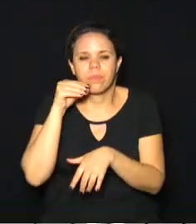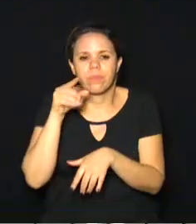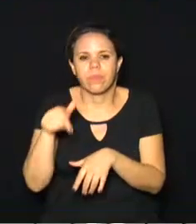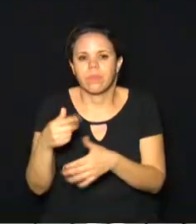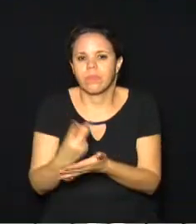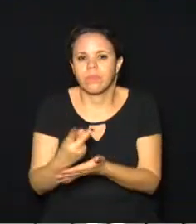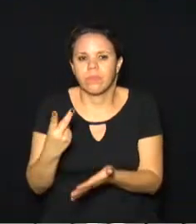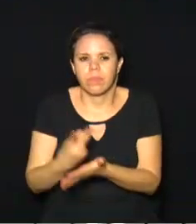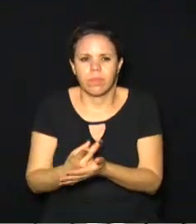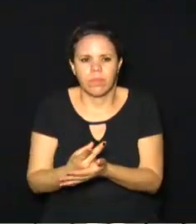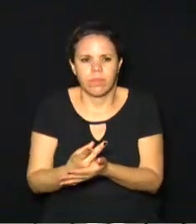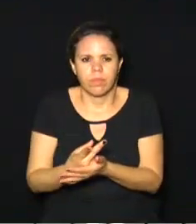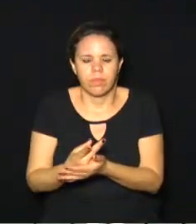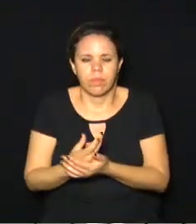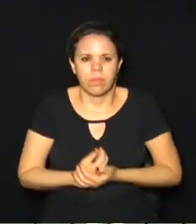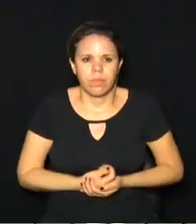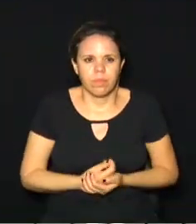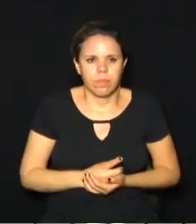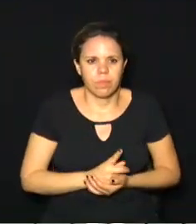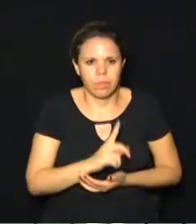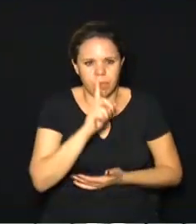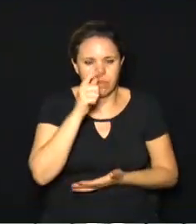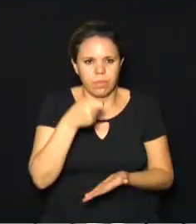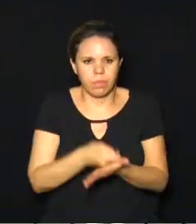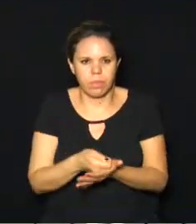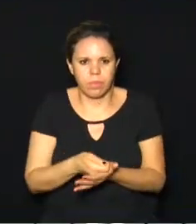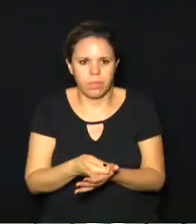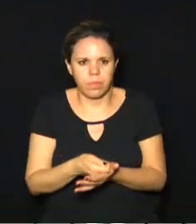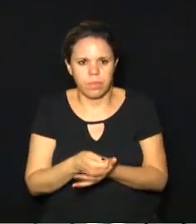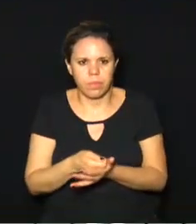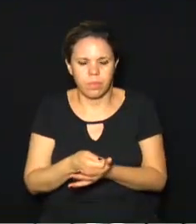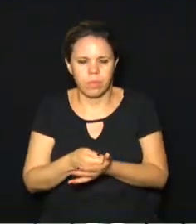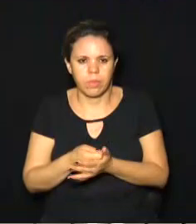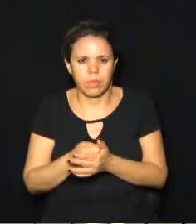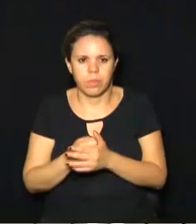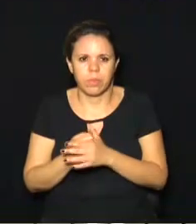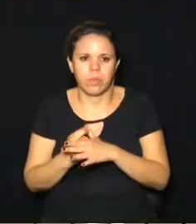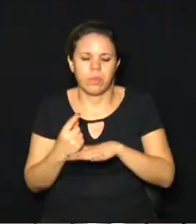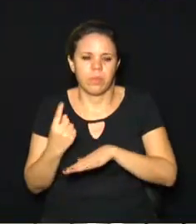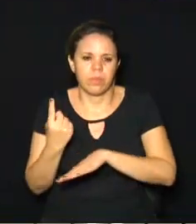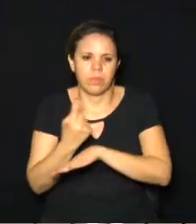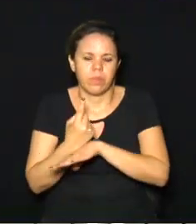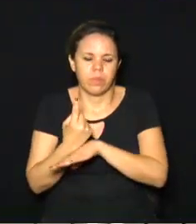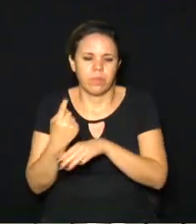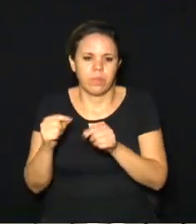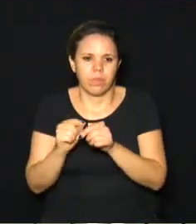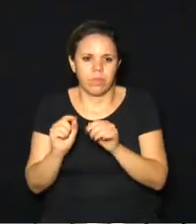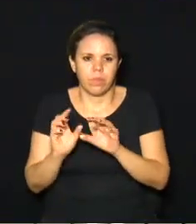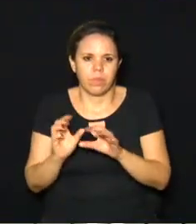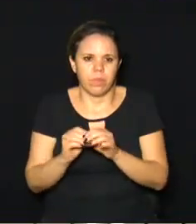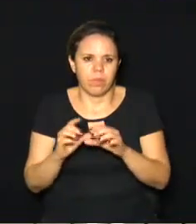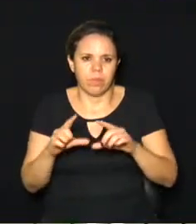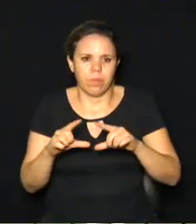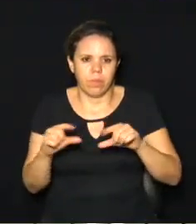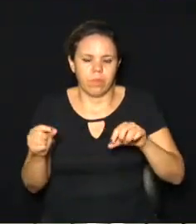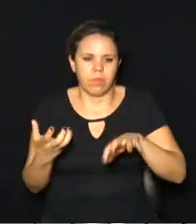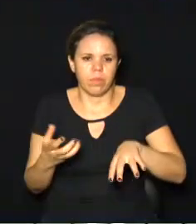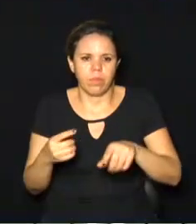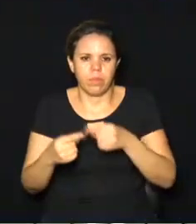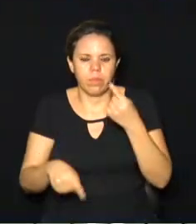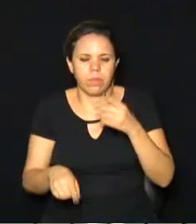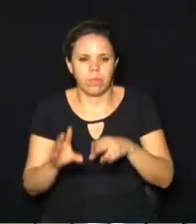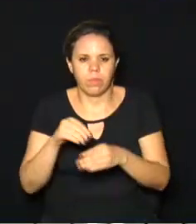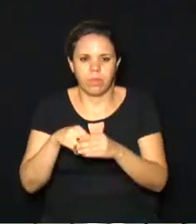Mesmo com essa decisão recente, né, do Supremo relacionada a uma ação direta de inconstitucionalidade